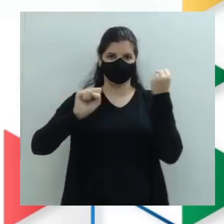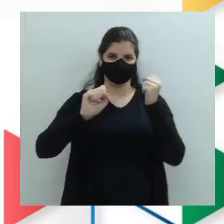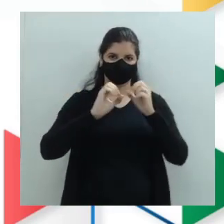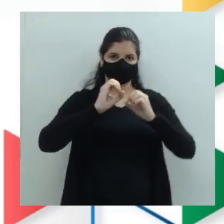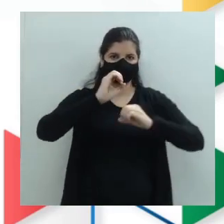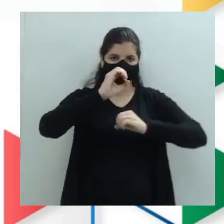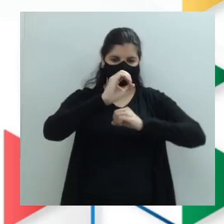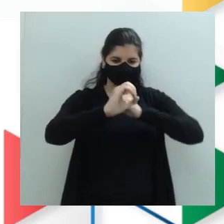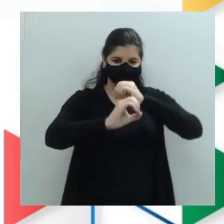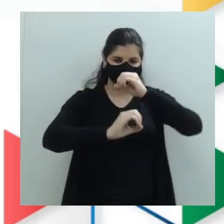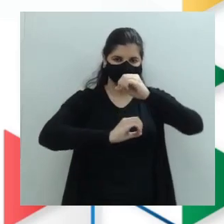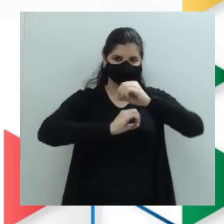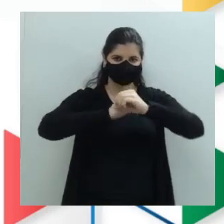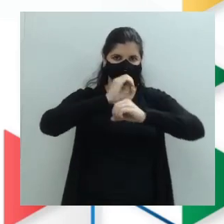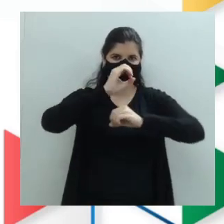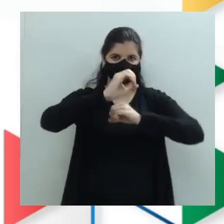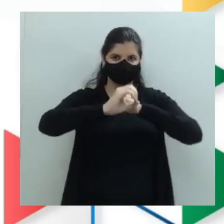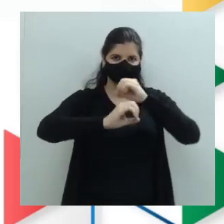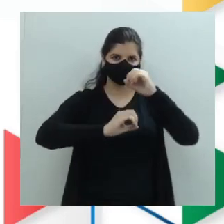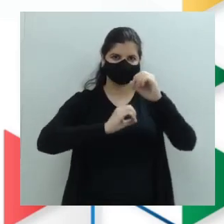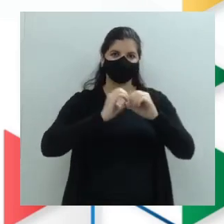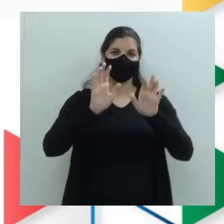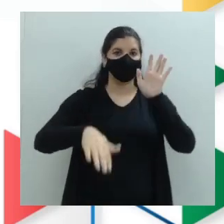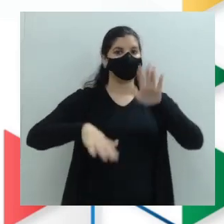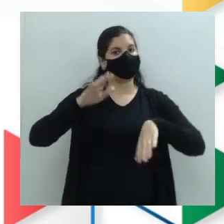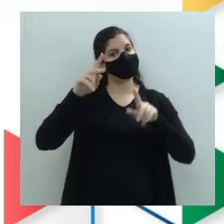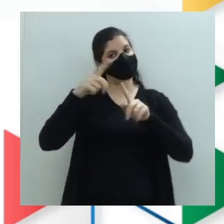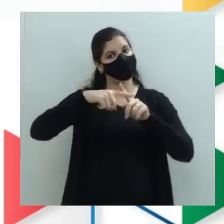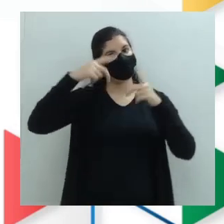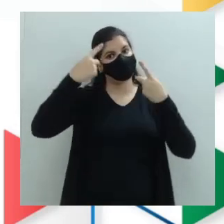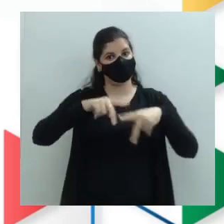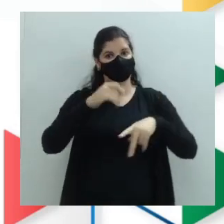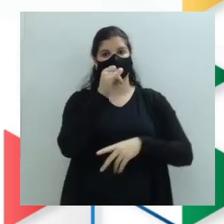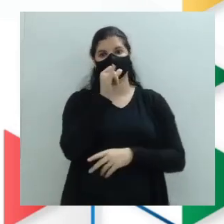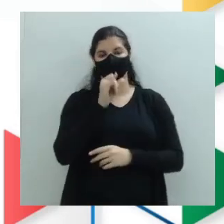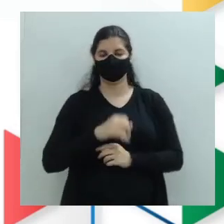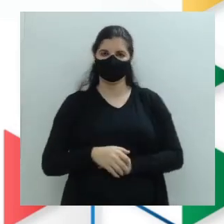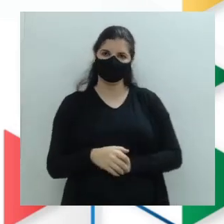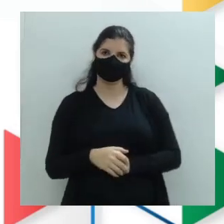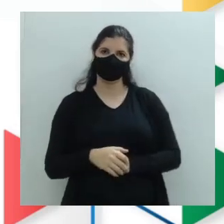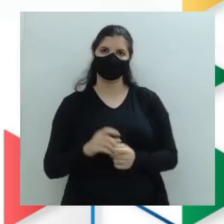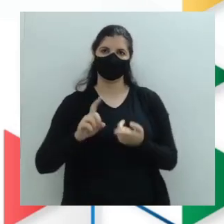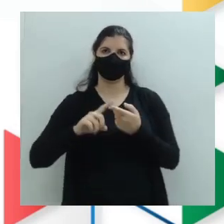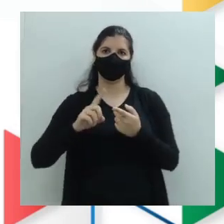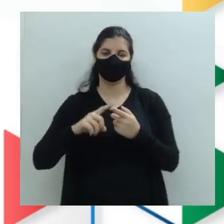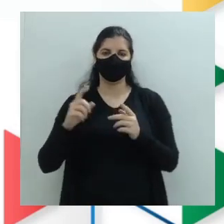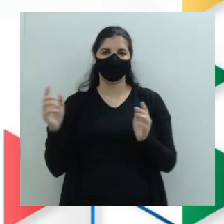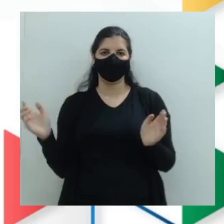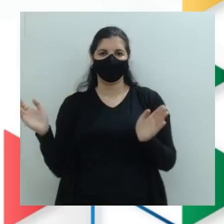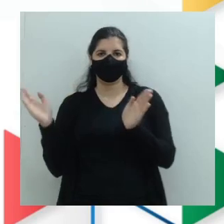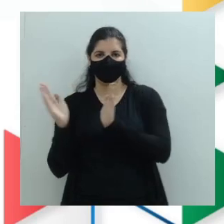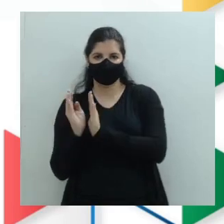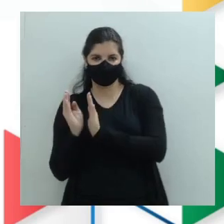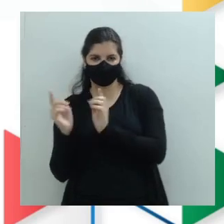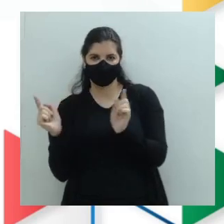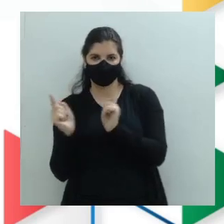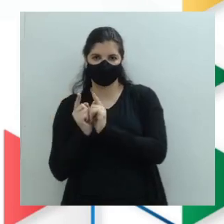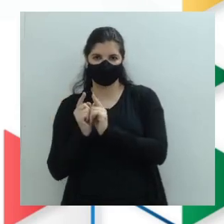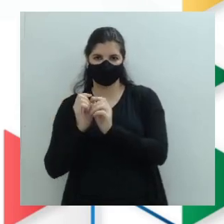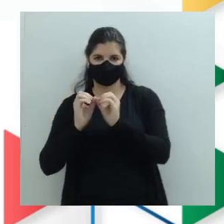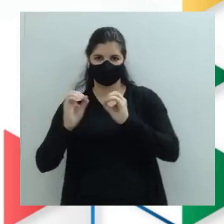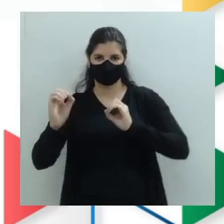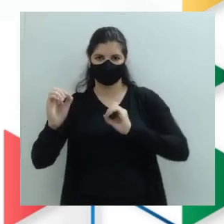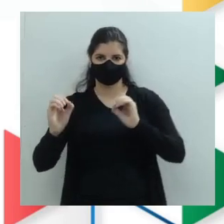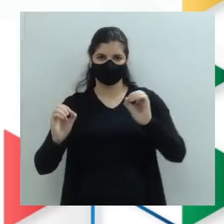fluxo grande, lógico que vai depender do tipo do condutor, e também a gente tem também um fluxo pequeno, que é